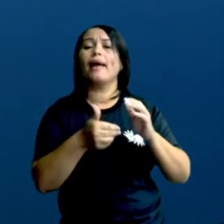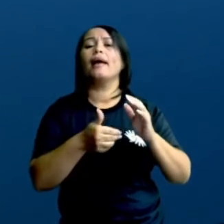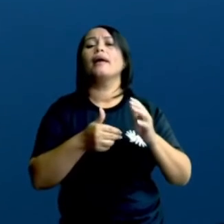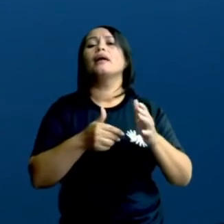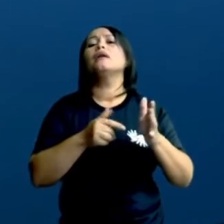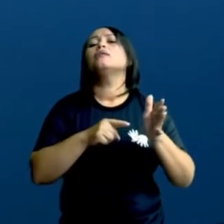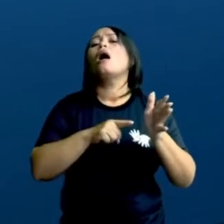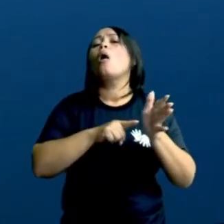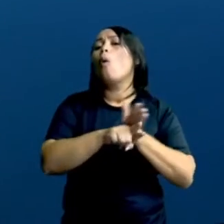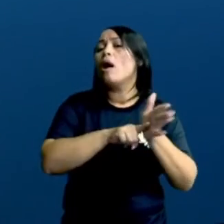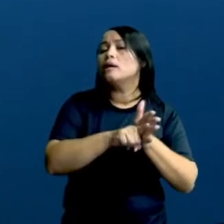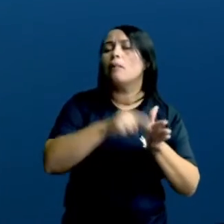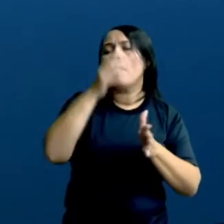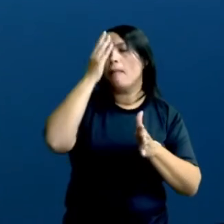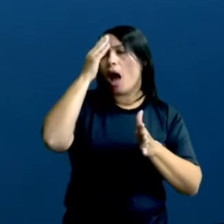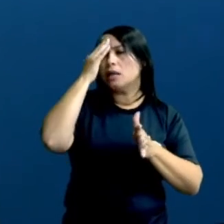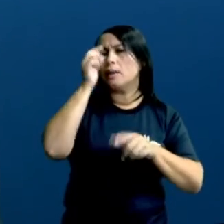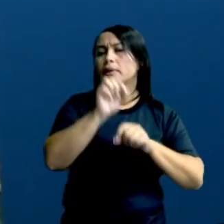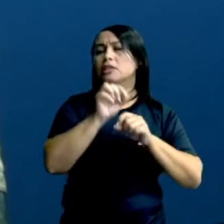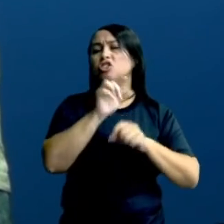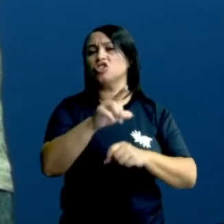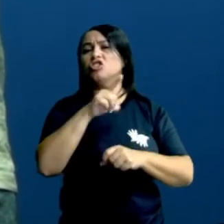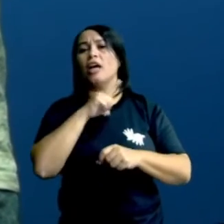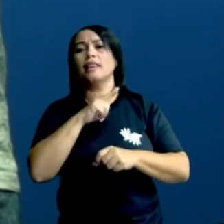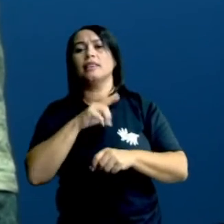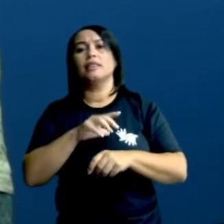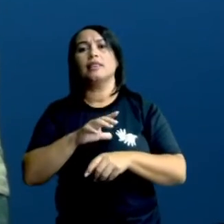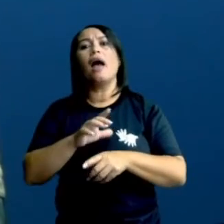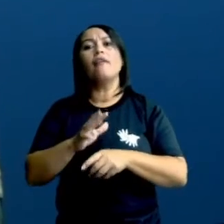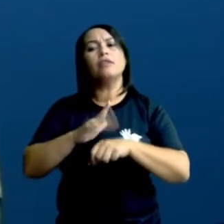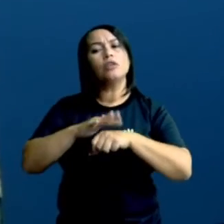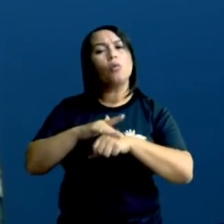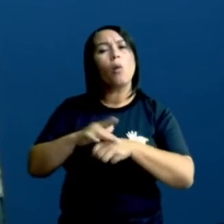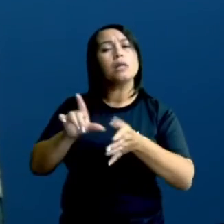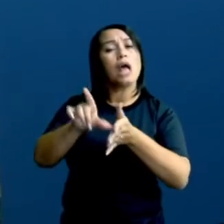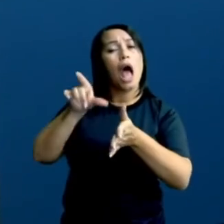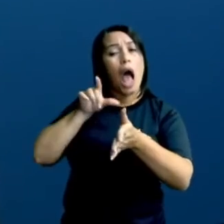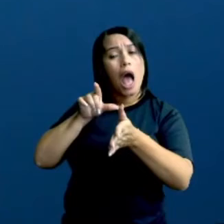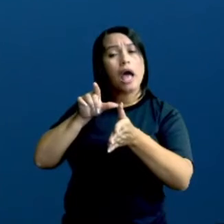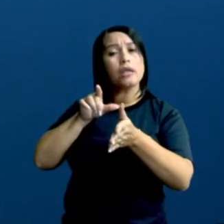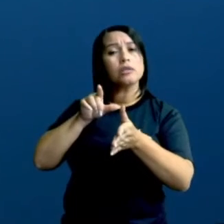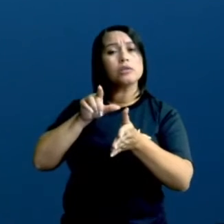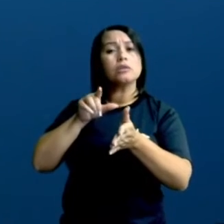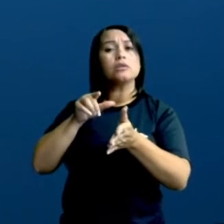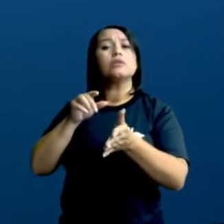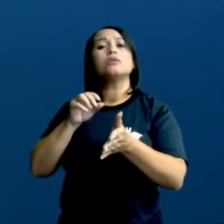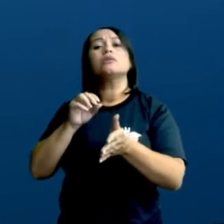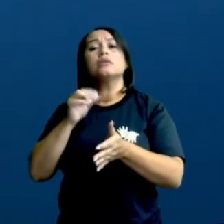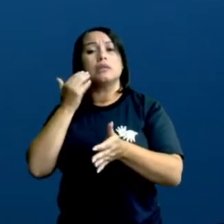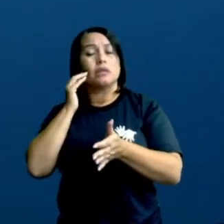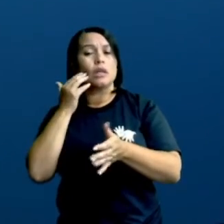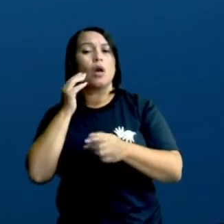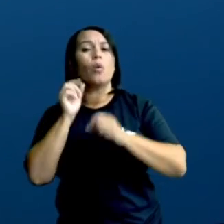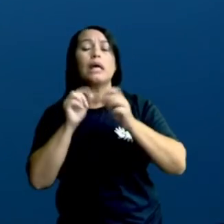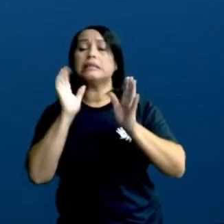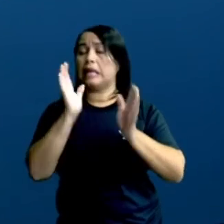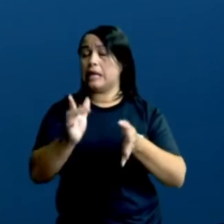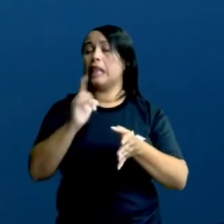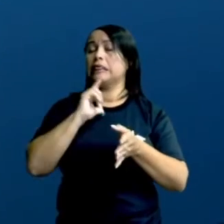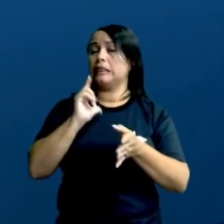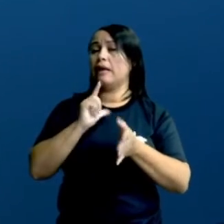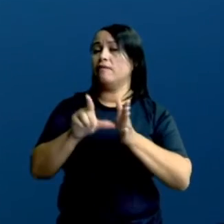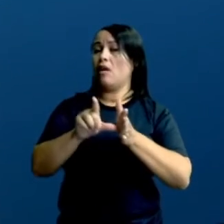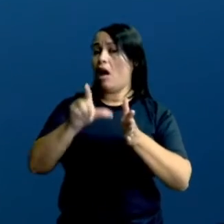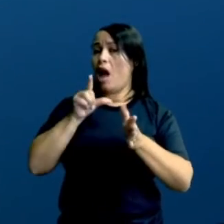esse toxoplasma em alguma fase anterior da vida, ou se ela adquiriu recentemente ou se ela ainda não adquiriu essa doença. Se ela já